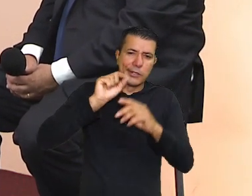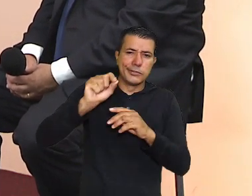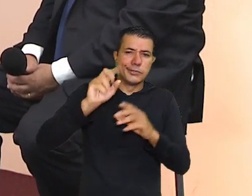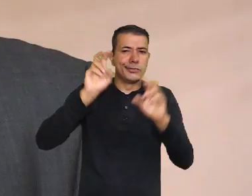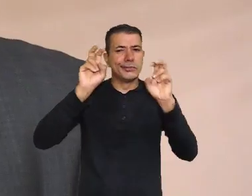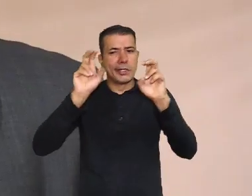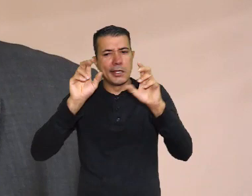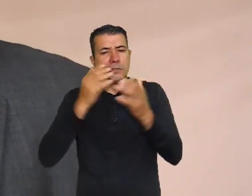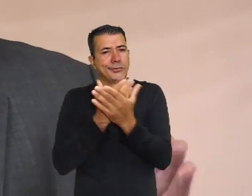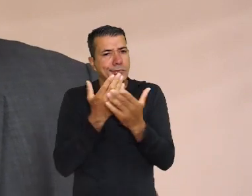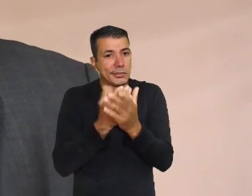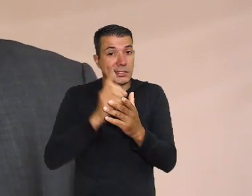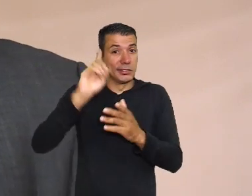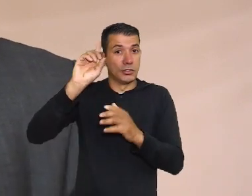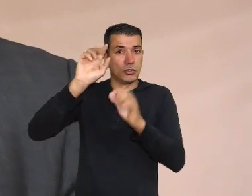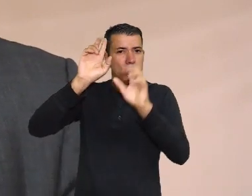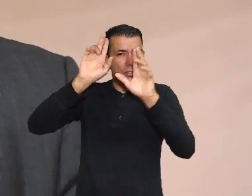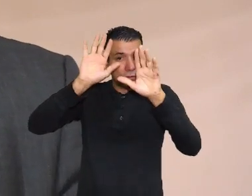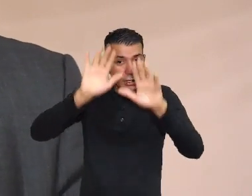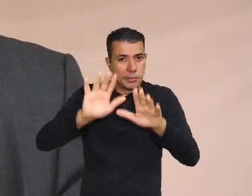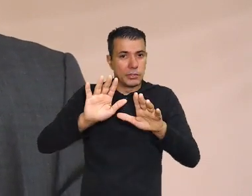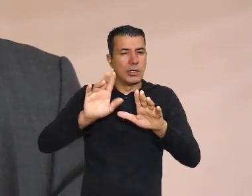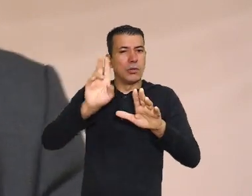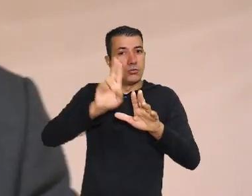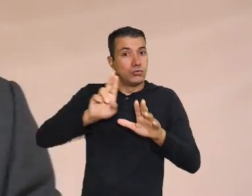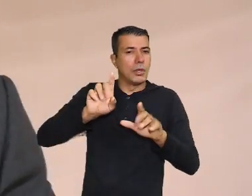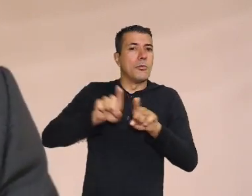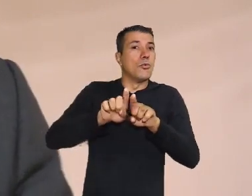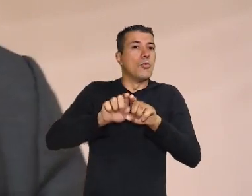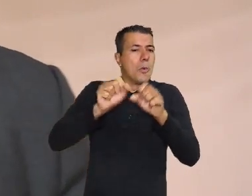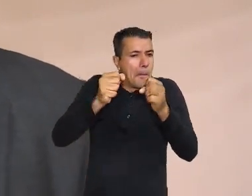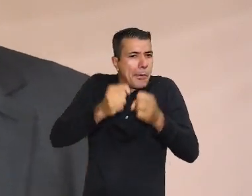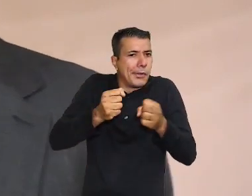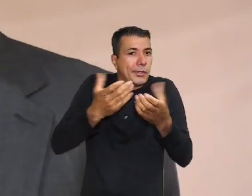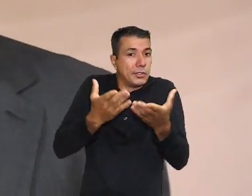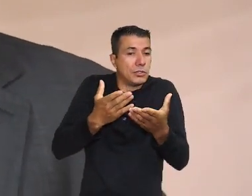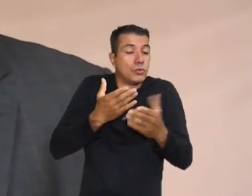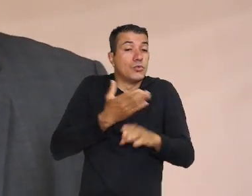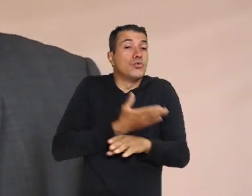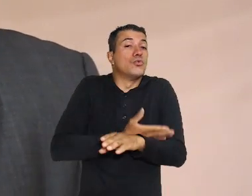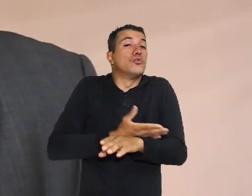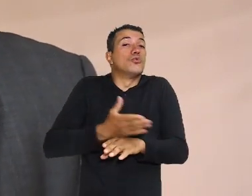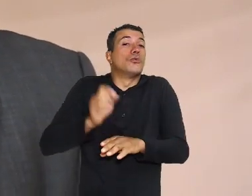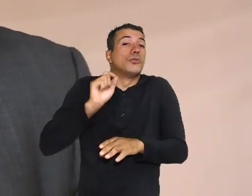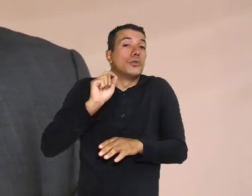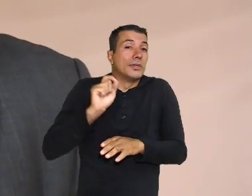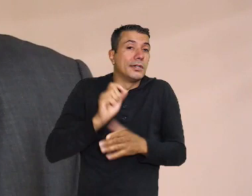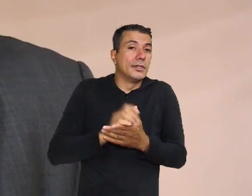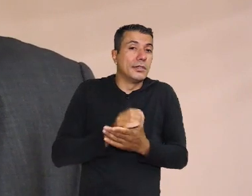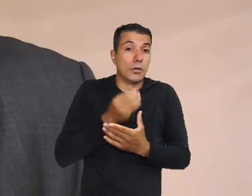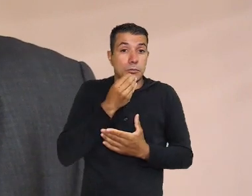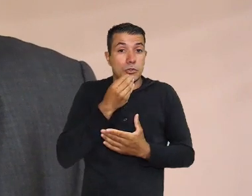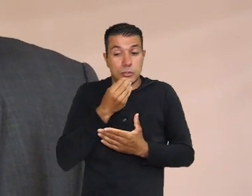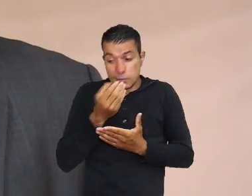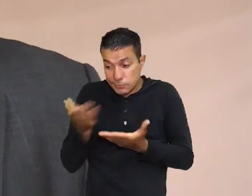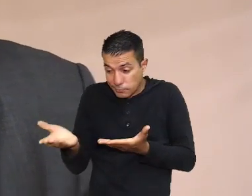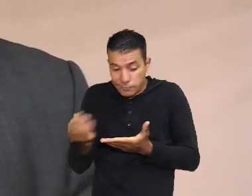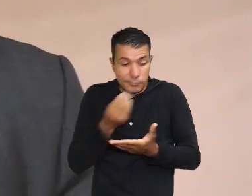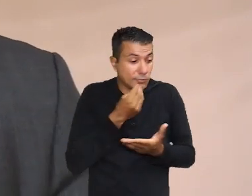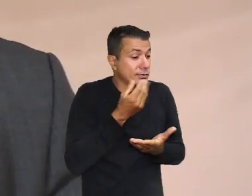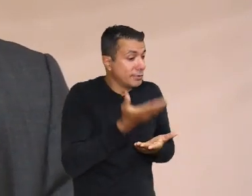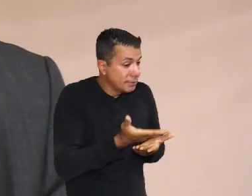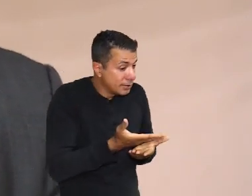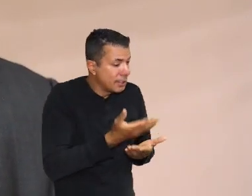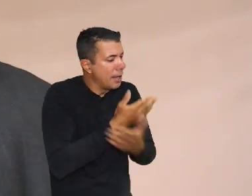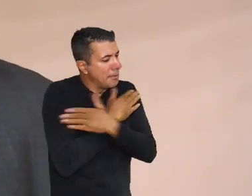nós estudamos, Deus vai usar poderosamente vocês. E sempre nós temos o costume de fazer o seguinte, dar oportunidade para que vocês possam